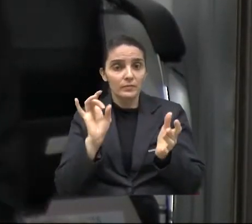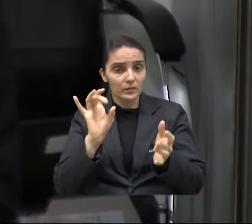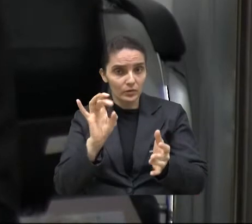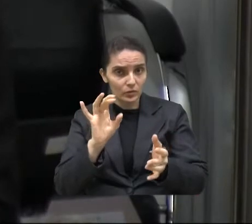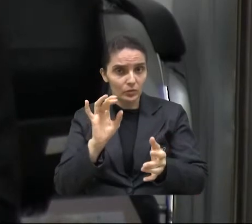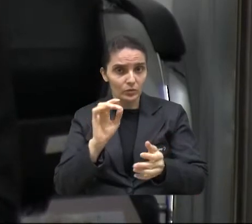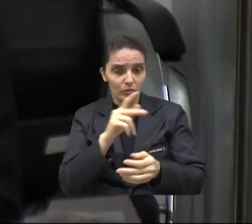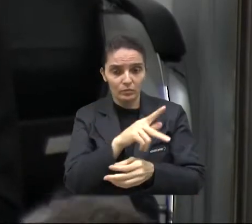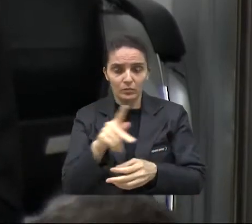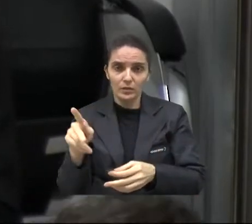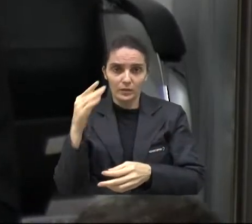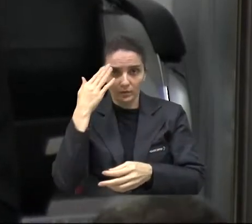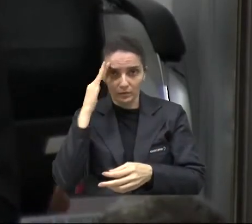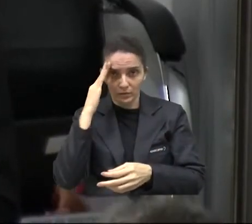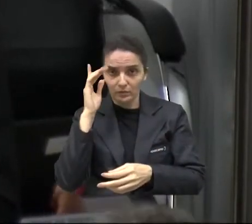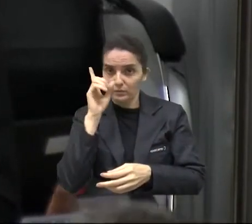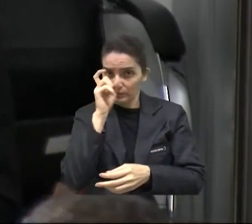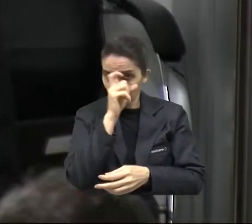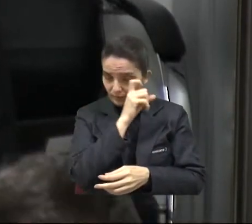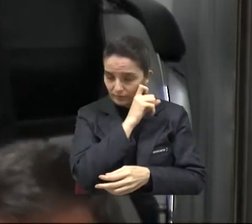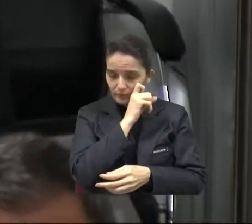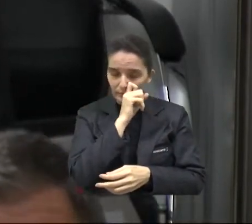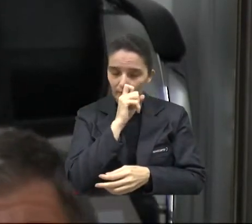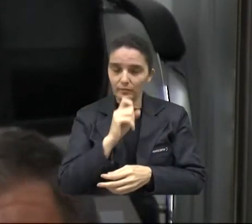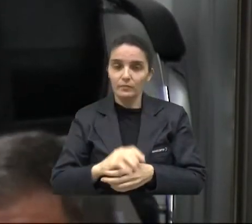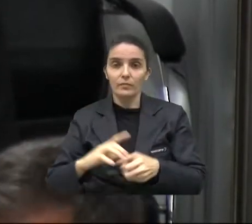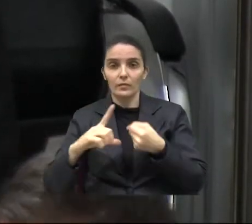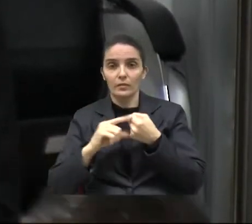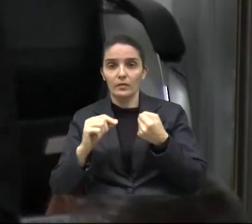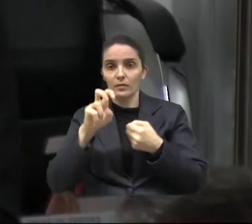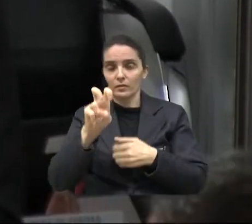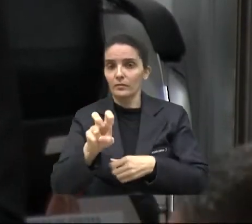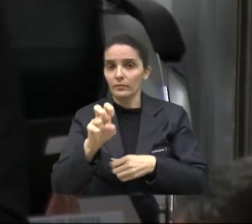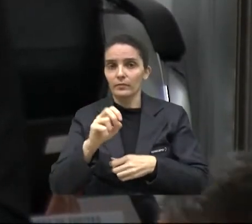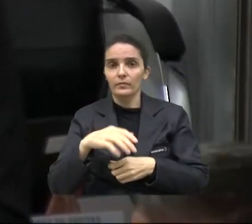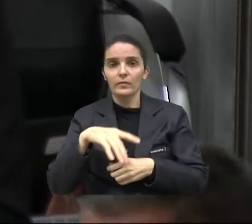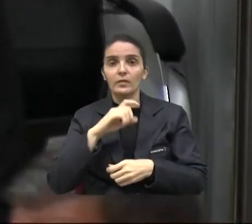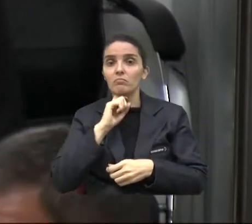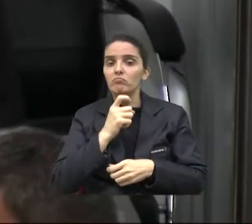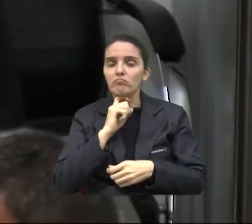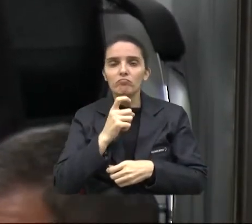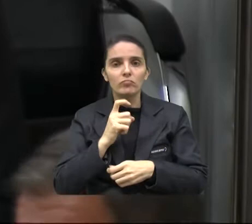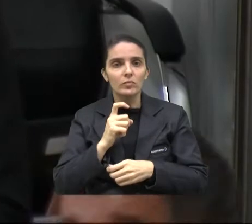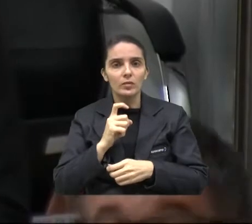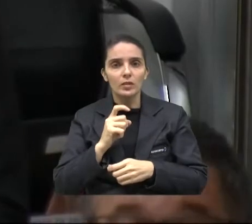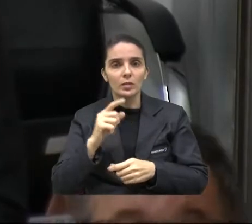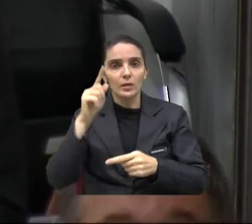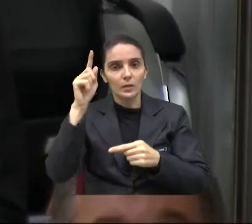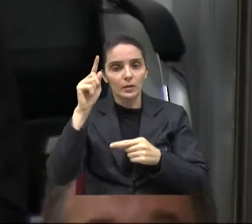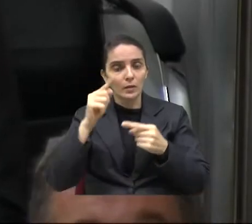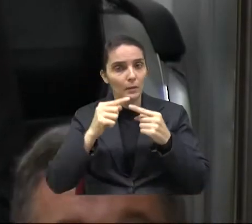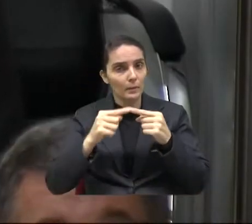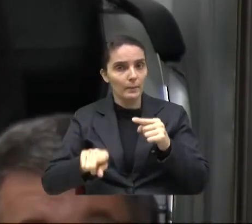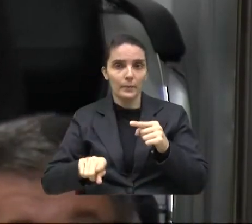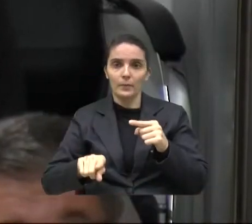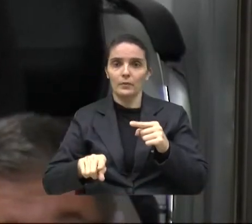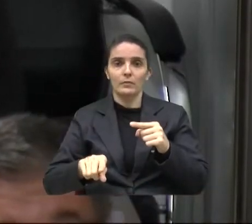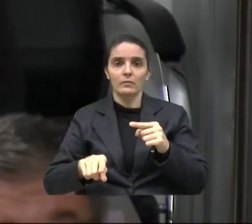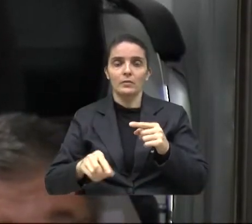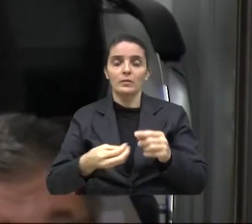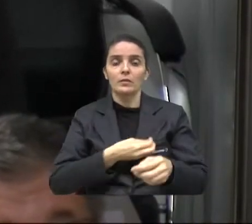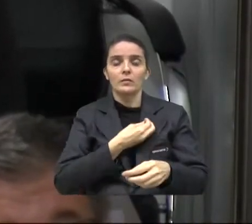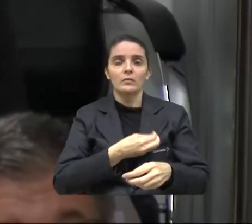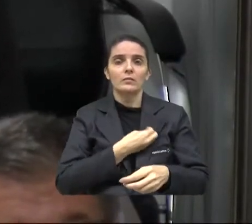que é difícil aqui. O artigo 5º diz assim, ninguém pode ser privado de viver a plenitude de suas